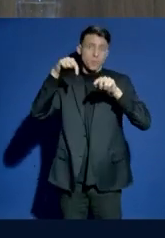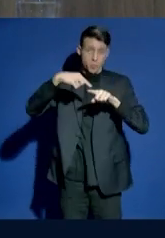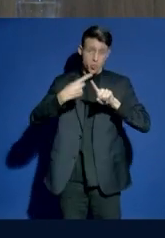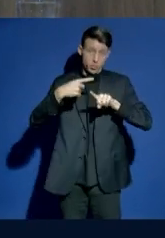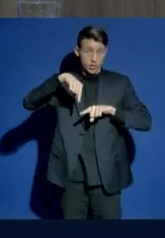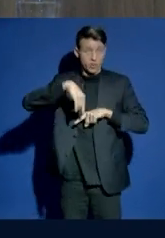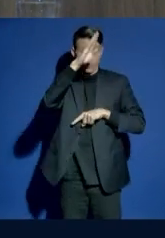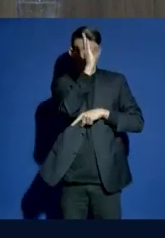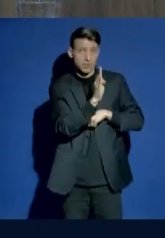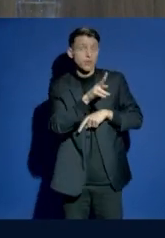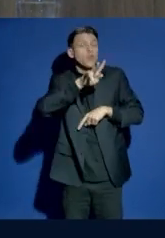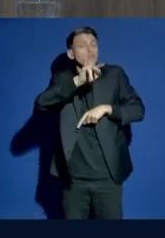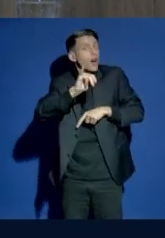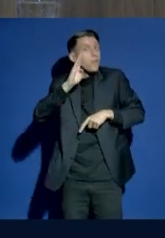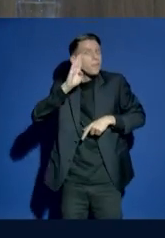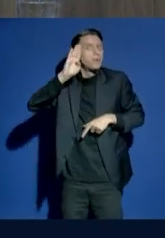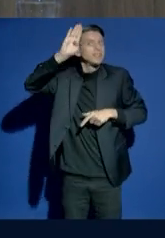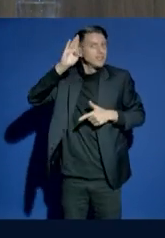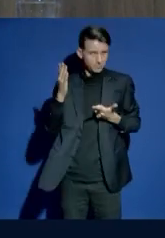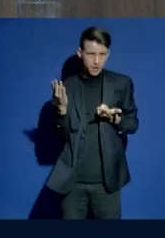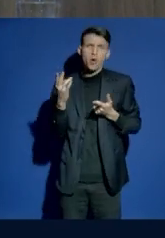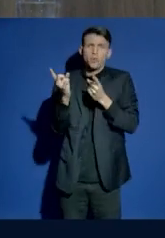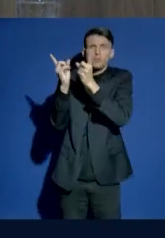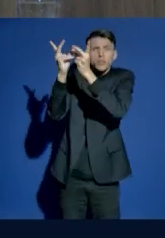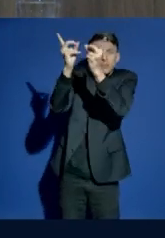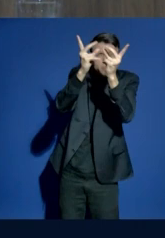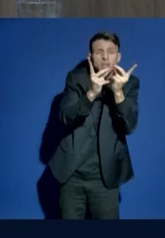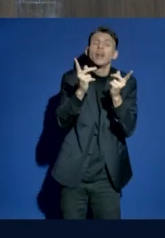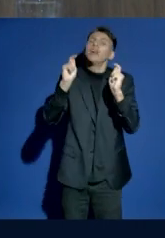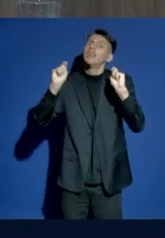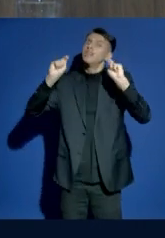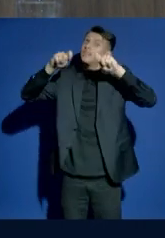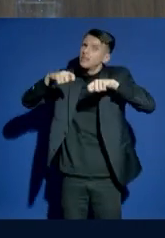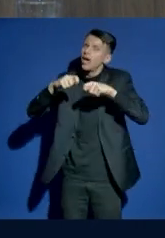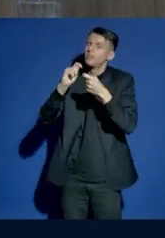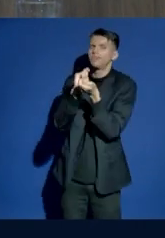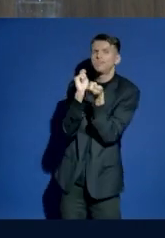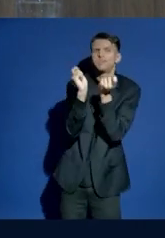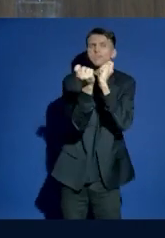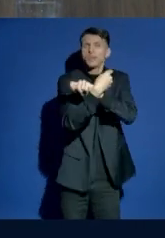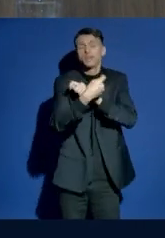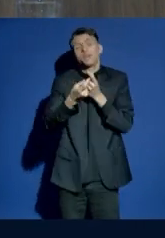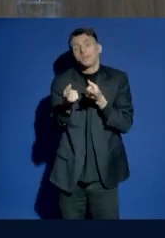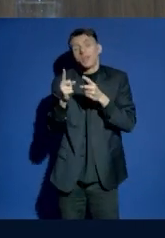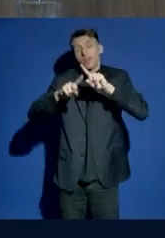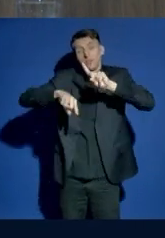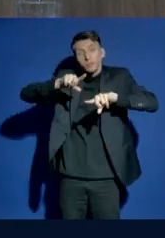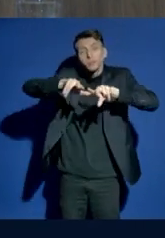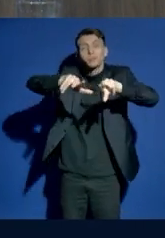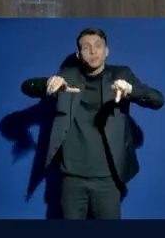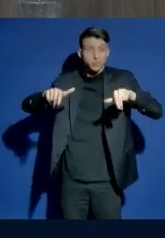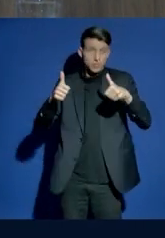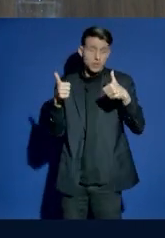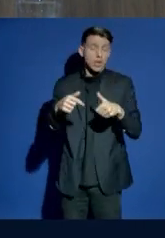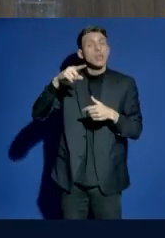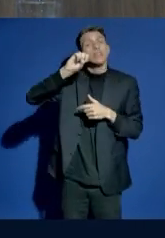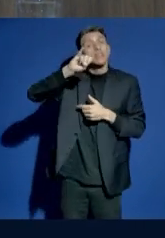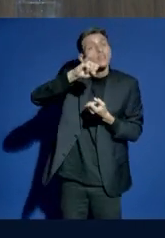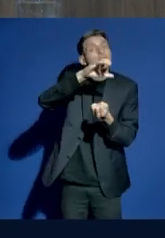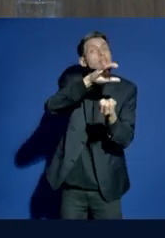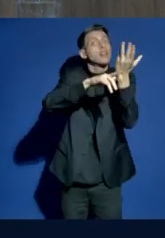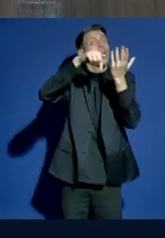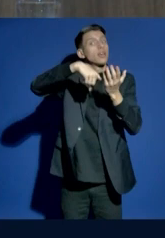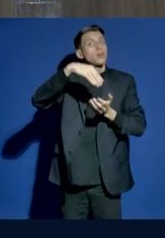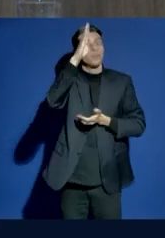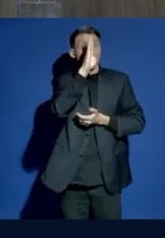de matéria-prima para essas duas rotas, com a maior capacidade de flexibilizar e ampliar a oferta de matéria-prima, se você puder produzir no Brasil, a eficiência